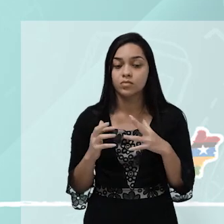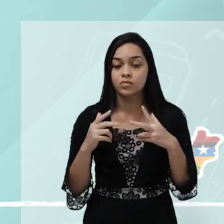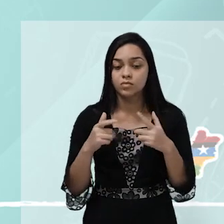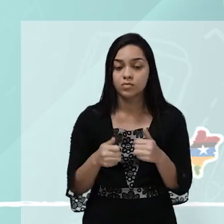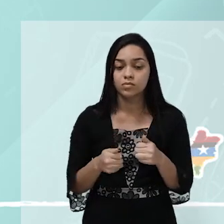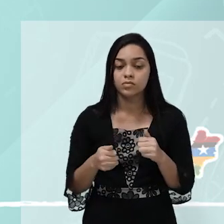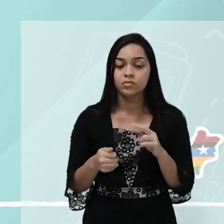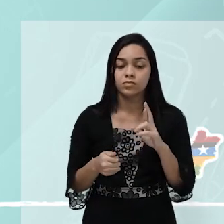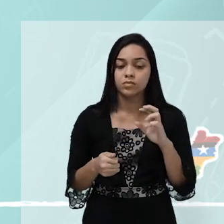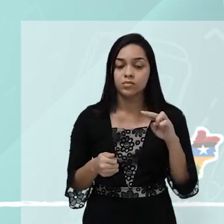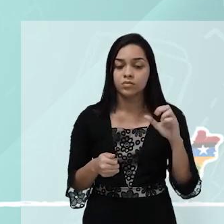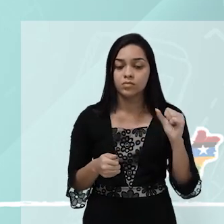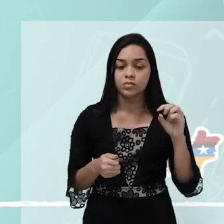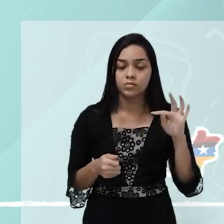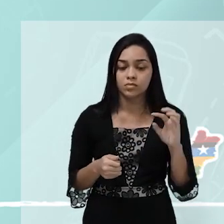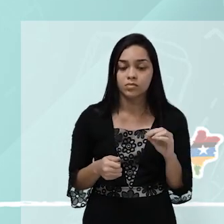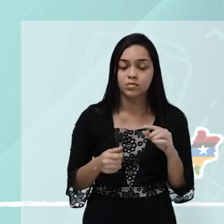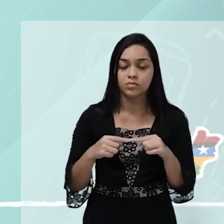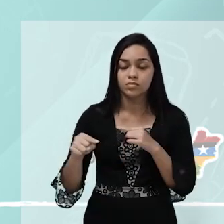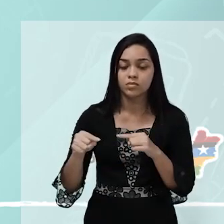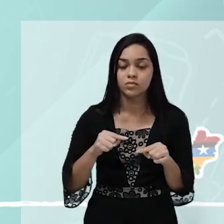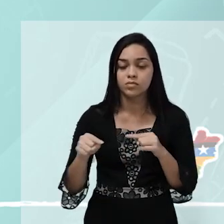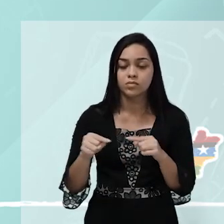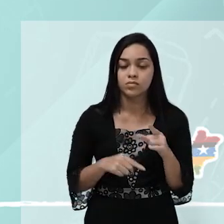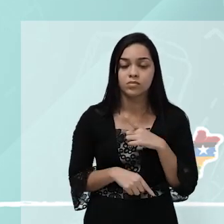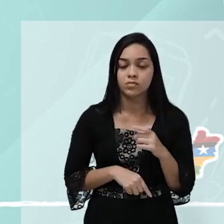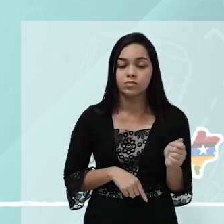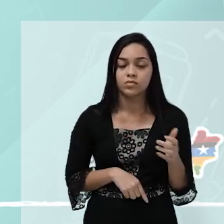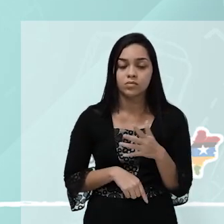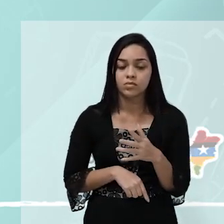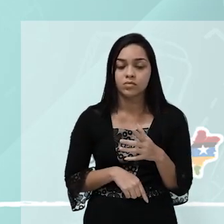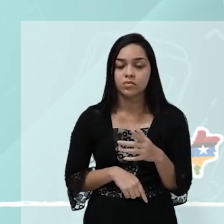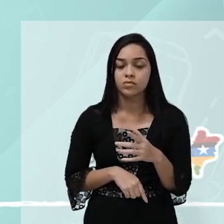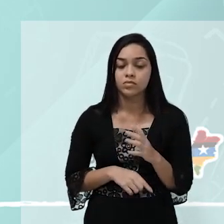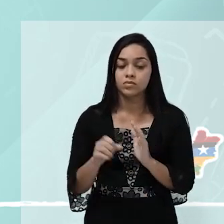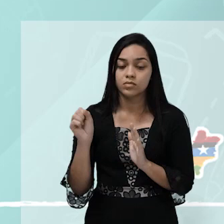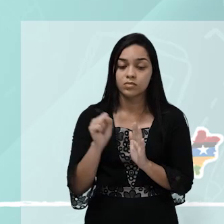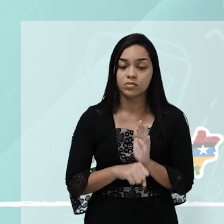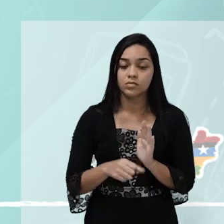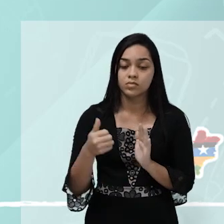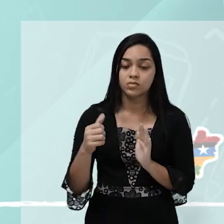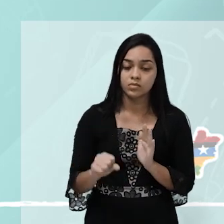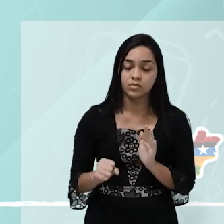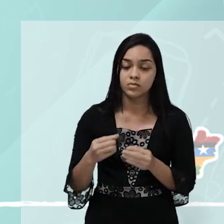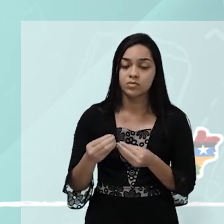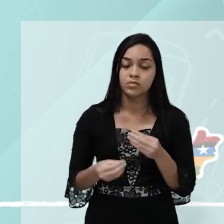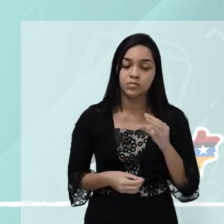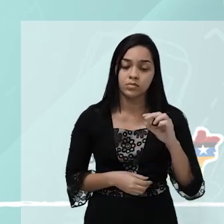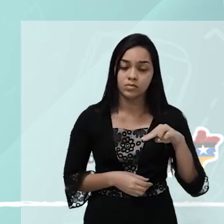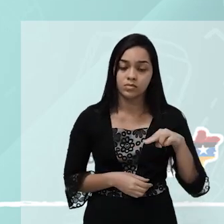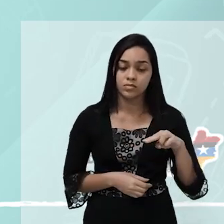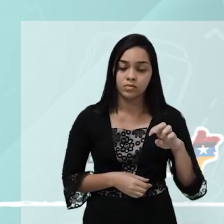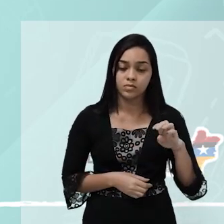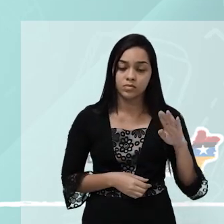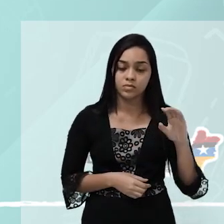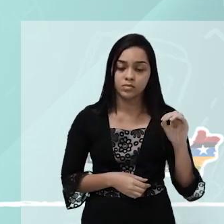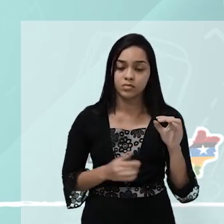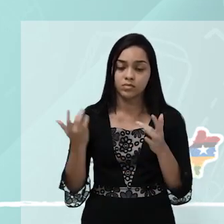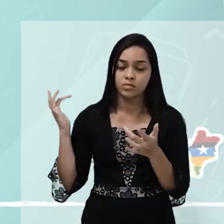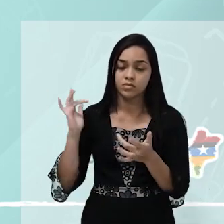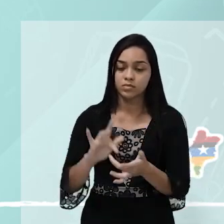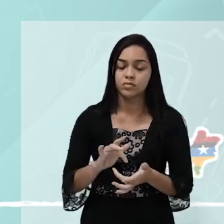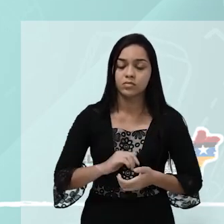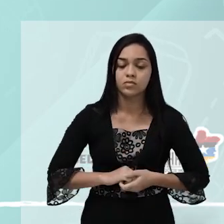durante o Renascimento. Na música, ele aparece como nova denominação. Já no século XVIII, como